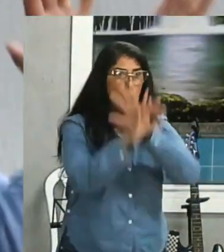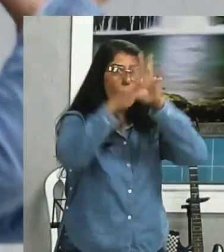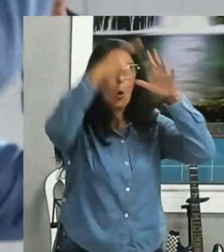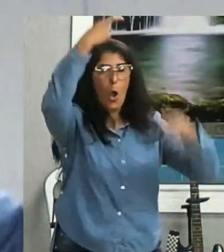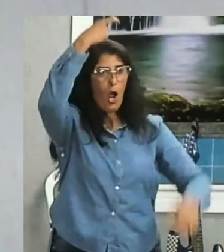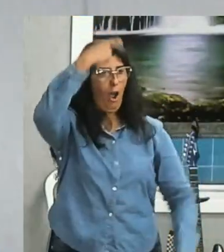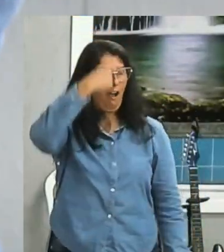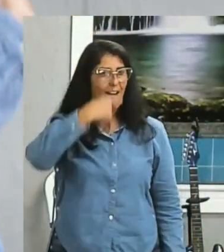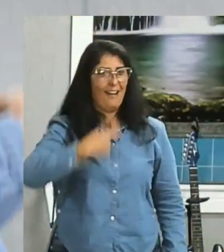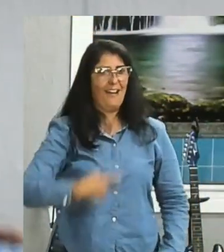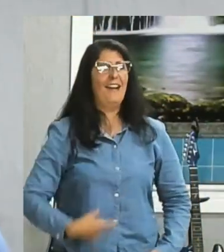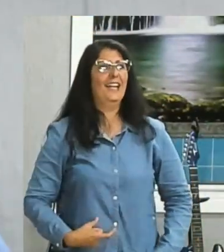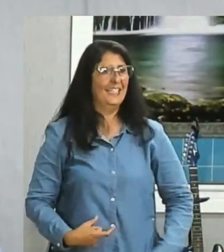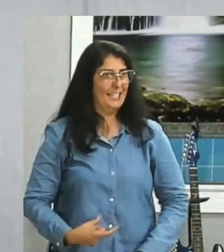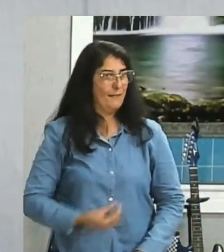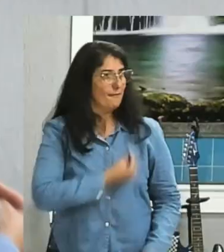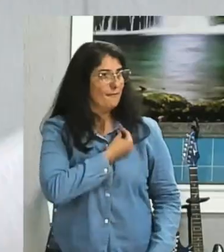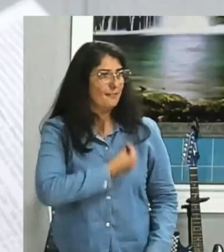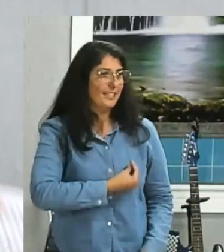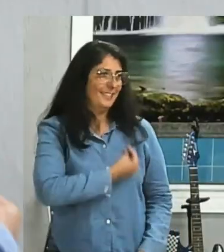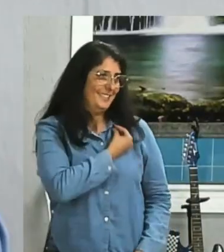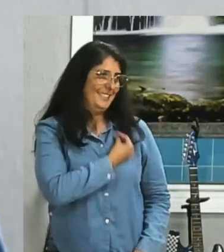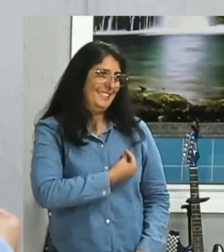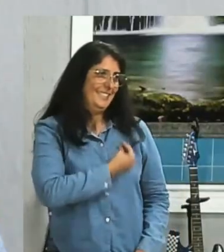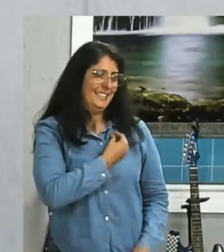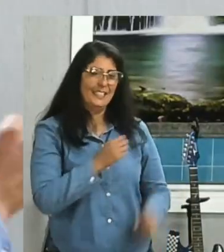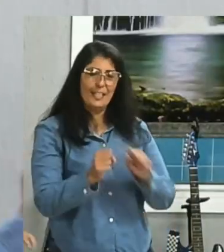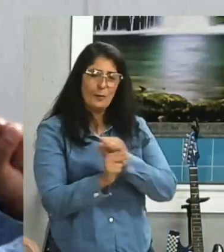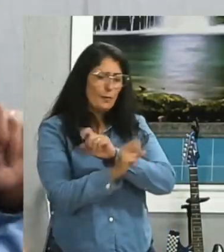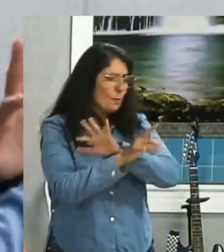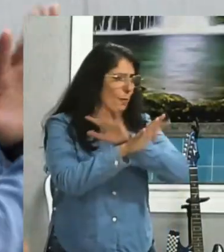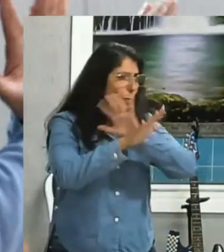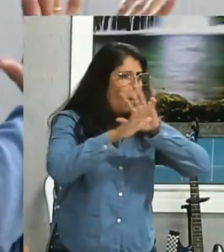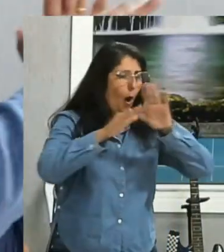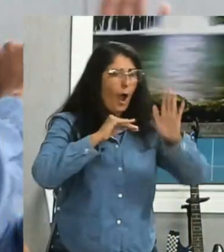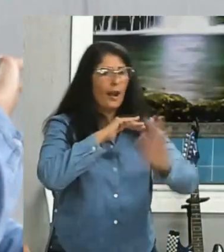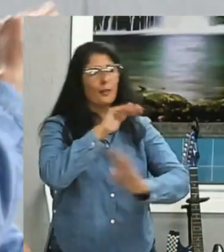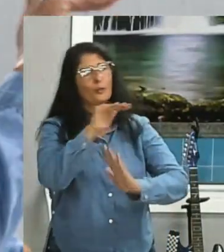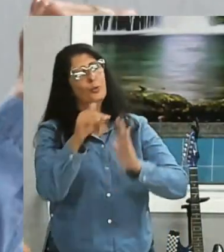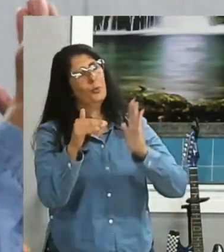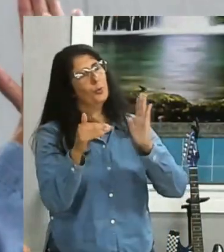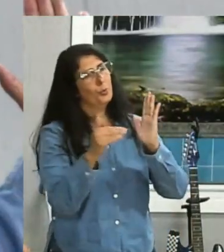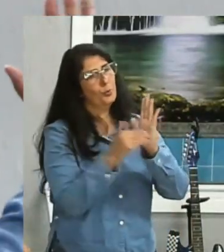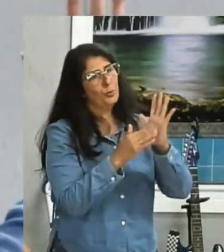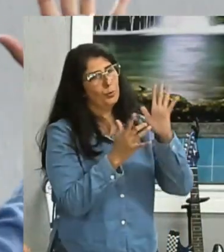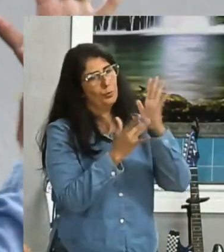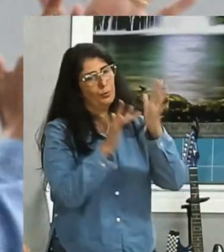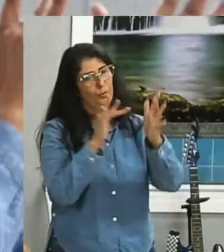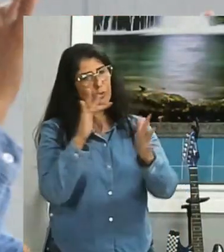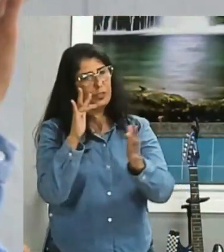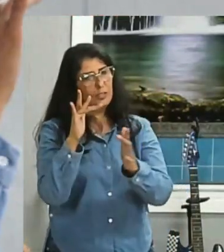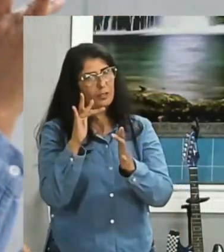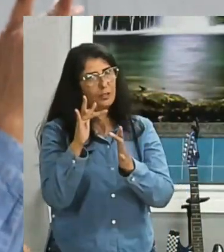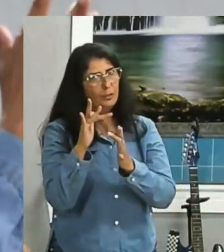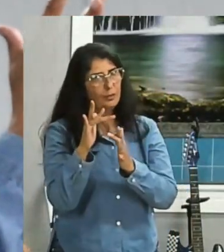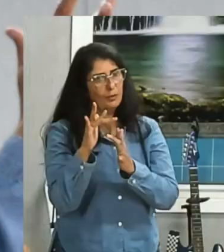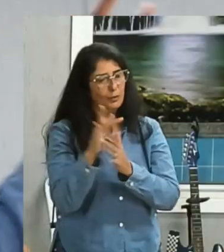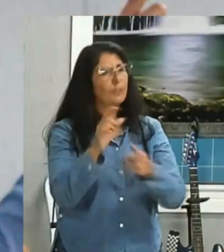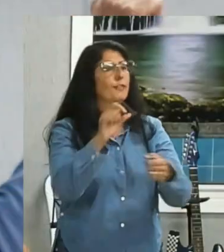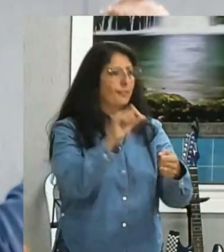glorioso na sua vida, glorioso em tudo aquilo que